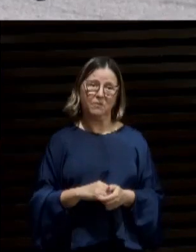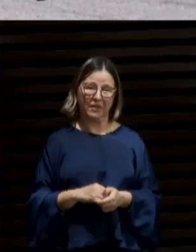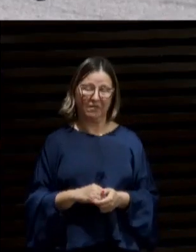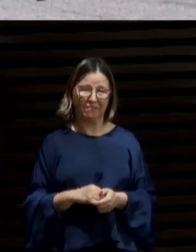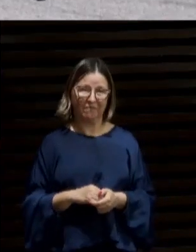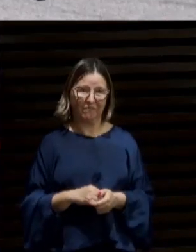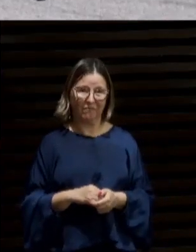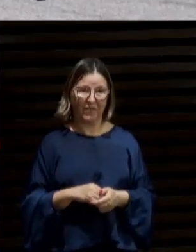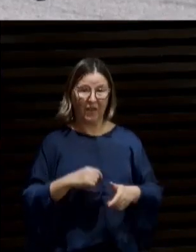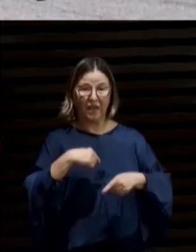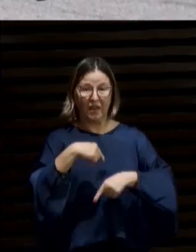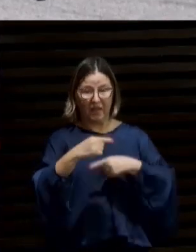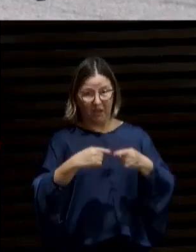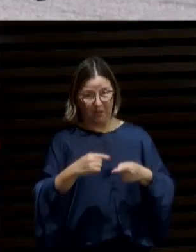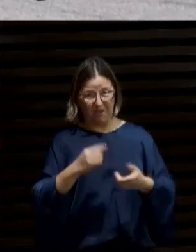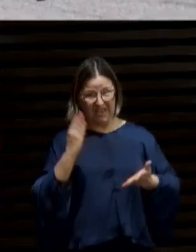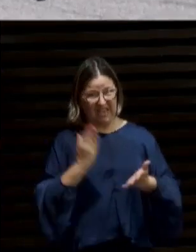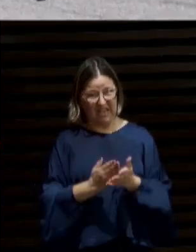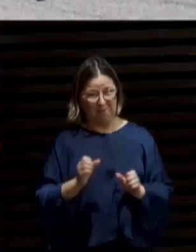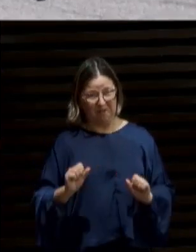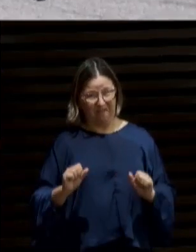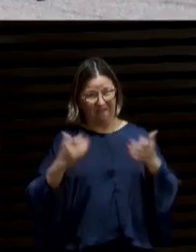acabou, só tinha a barata.